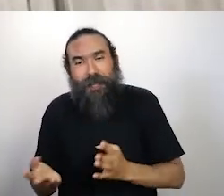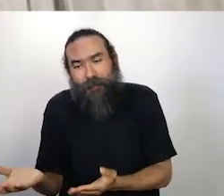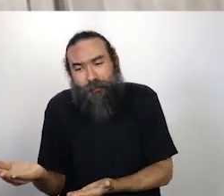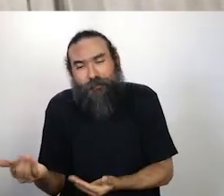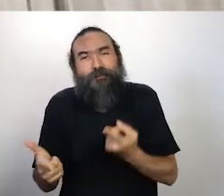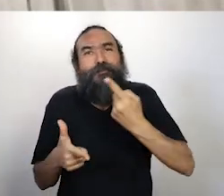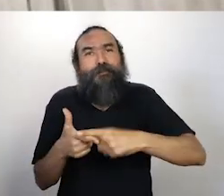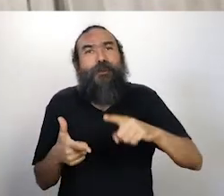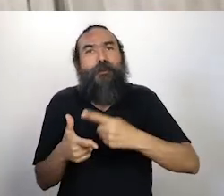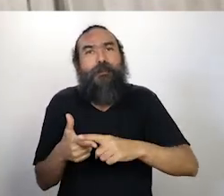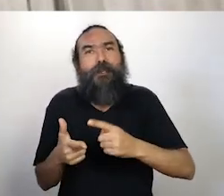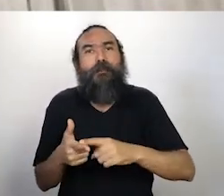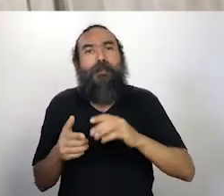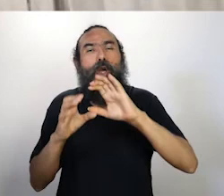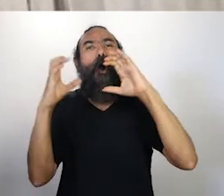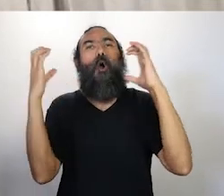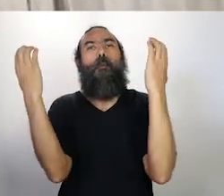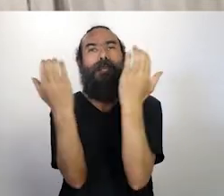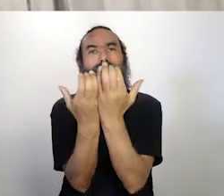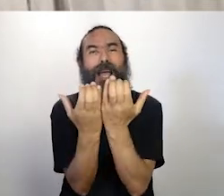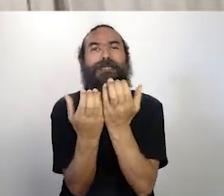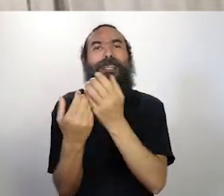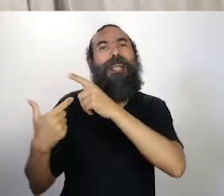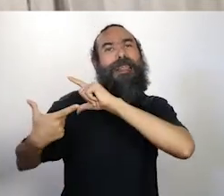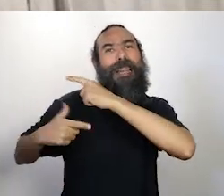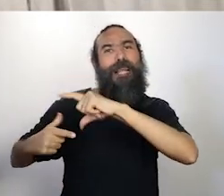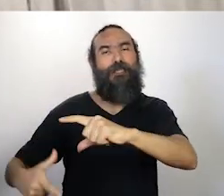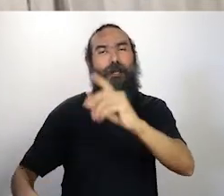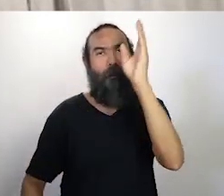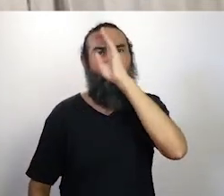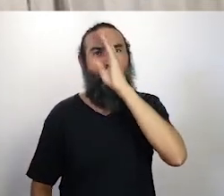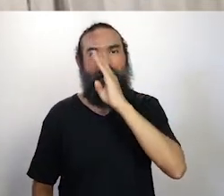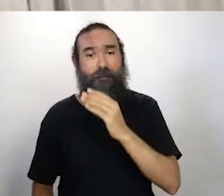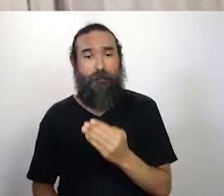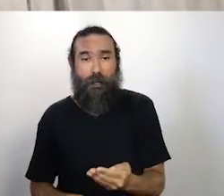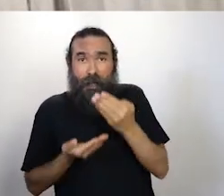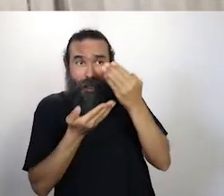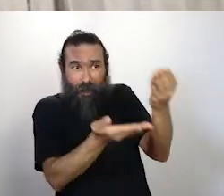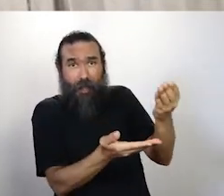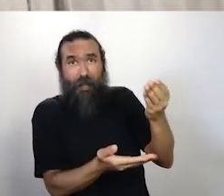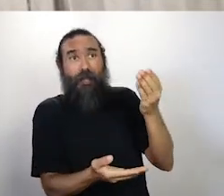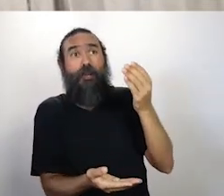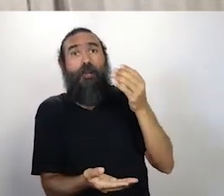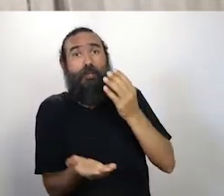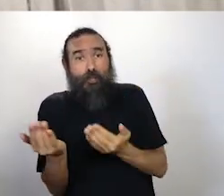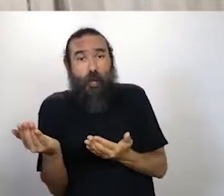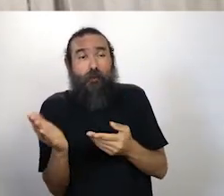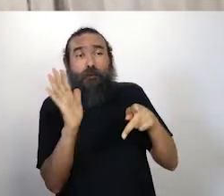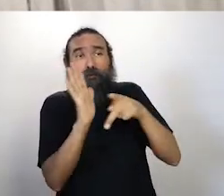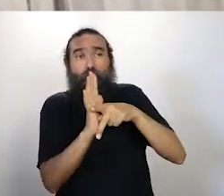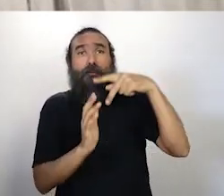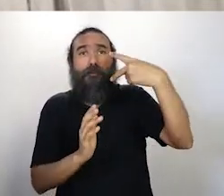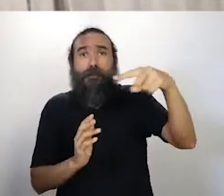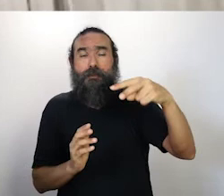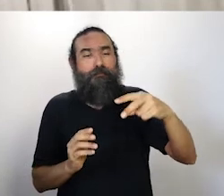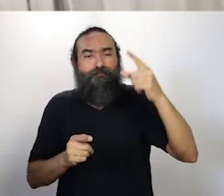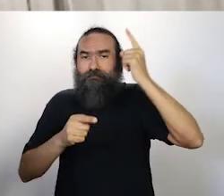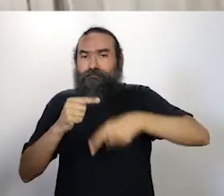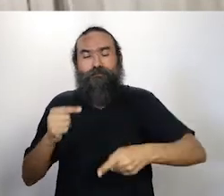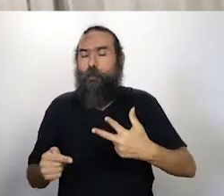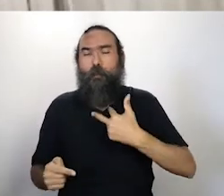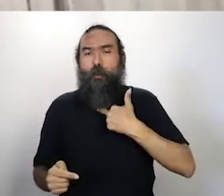realidade das juventudes, povos e comunidades tradicionais no Brasil. Aos jovens, o que é dos jovens, e nada para os jovens sem